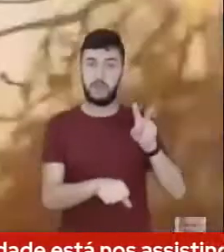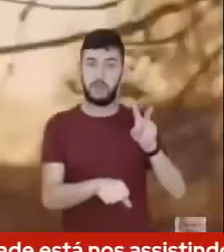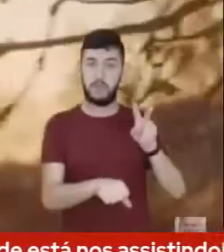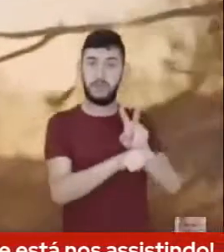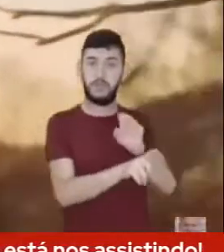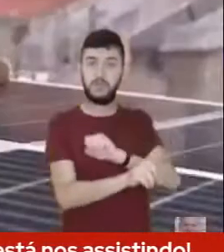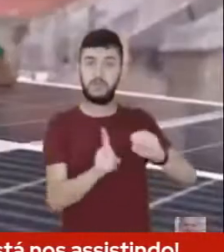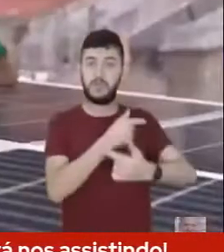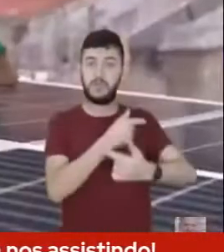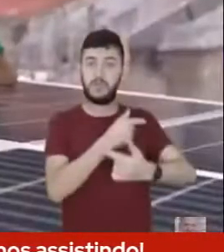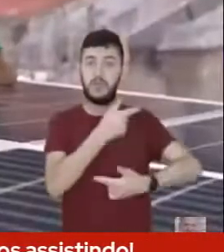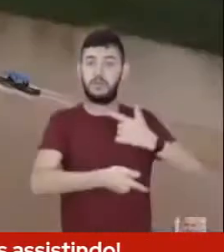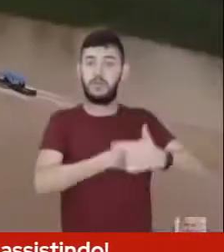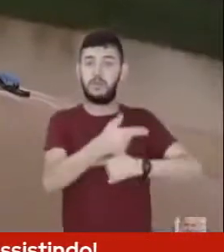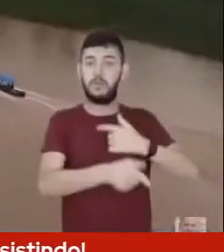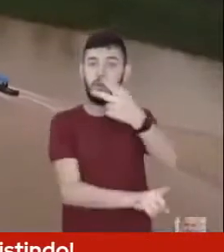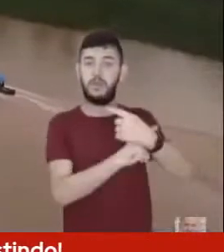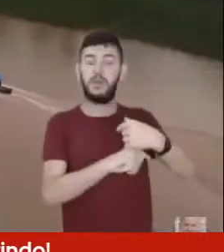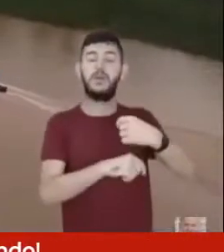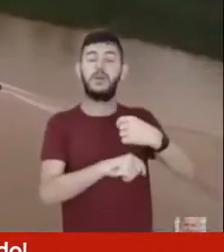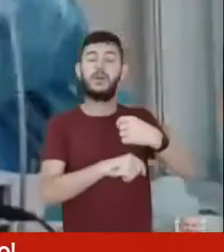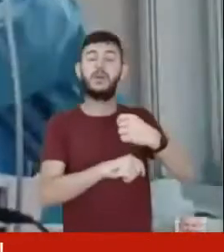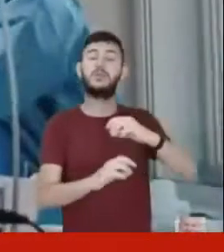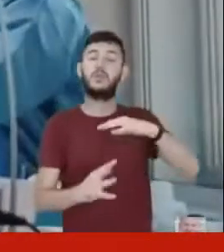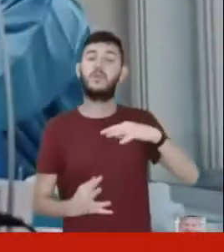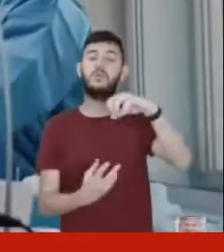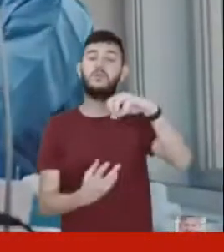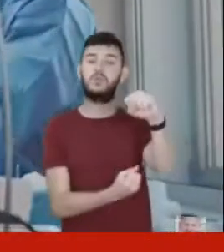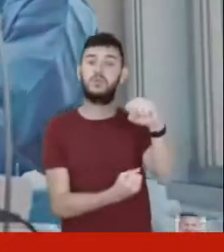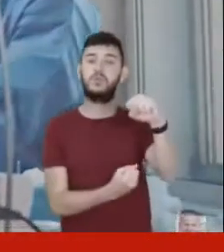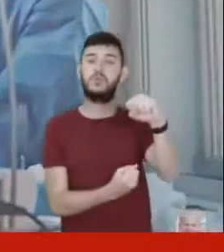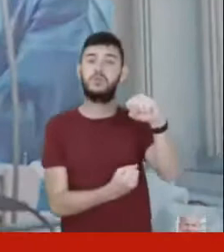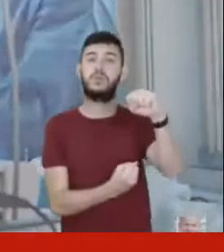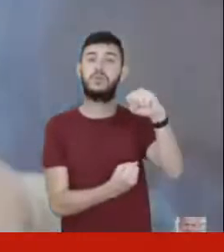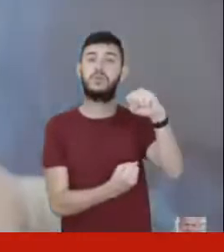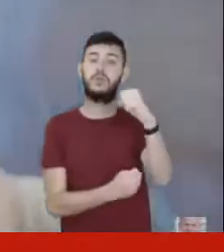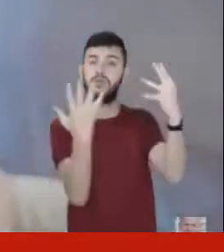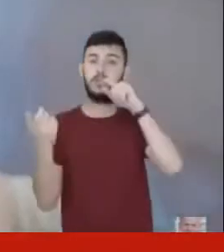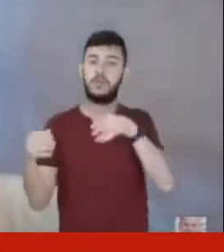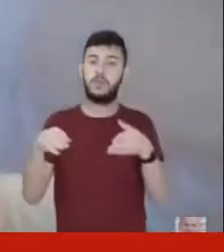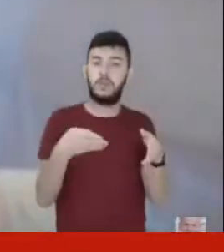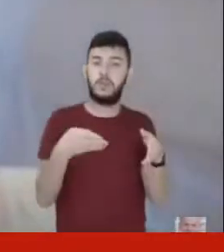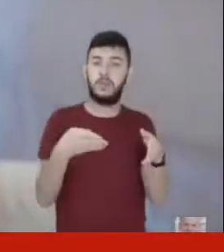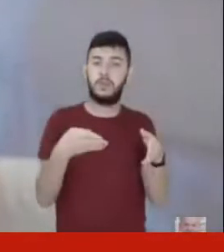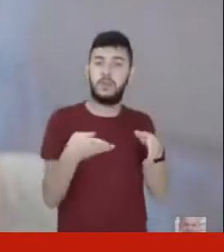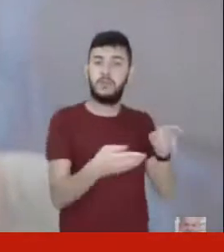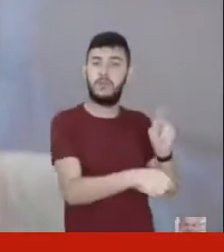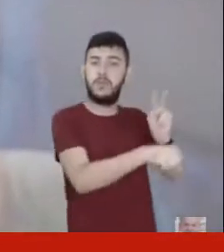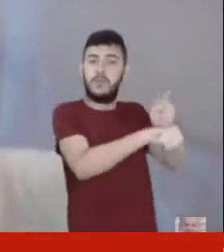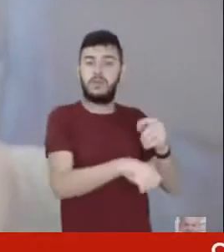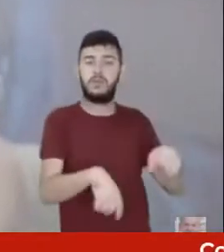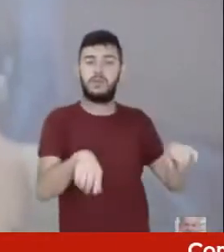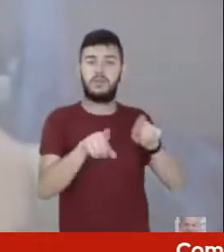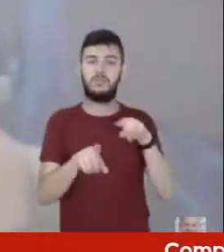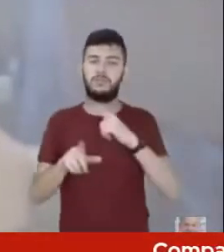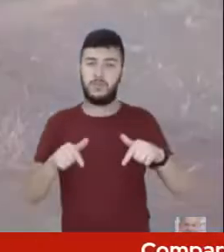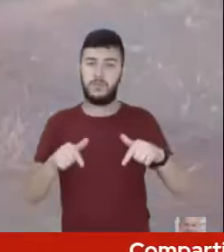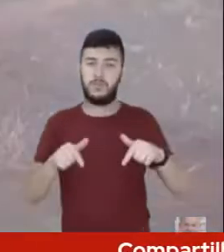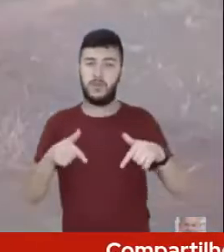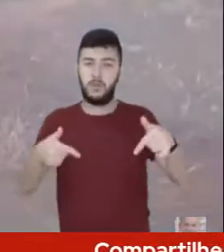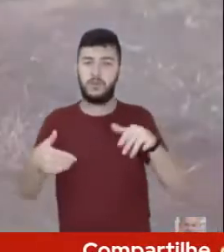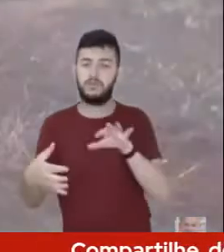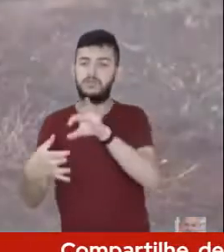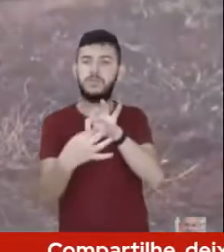com sustentabilidade ambiental. A nossa luta conjunta reflete a unidade estratégica das centrais por